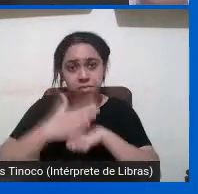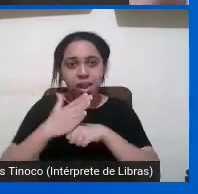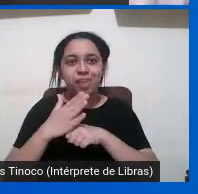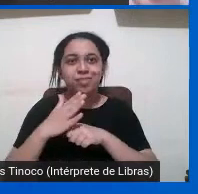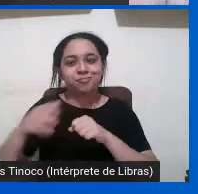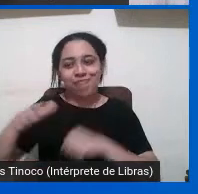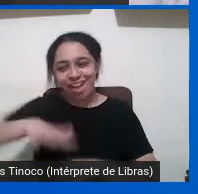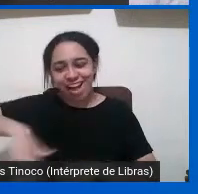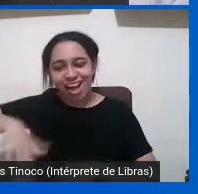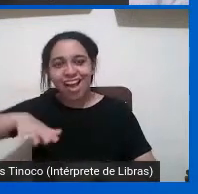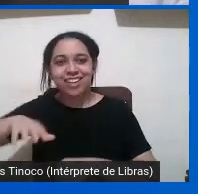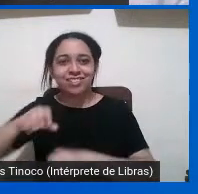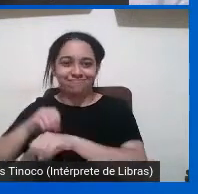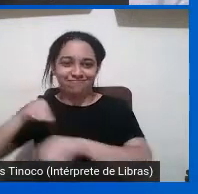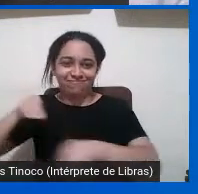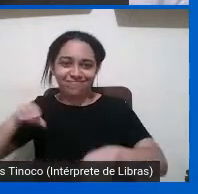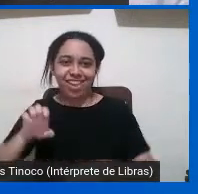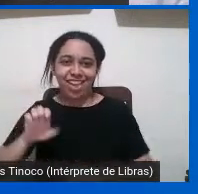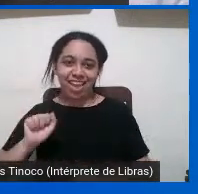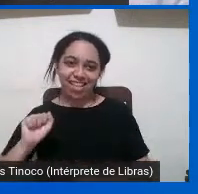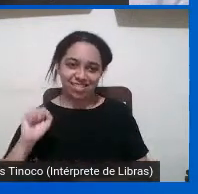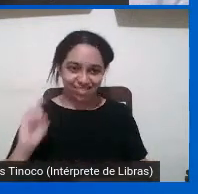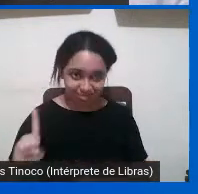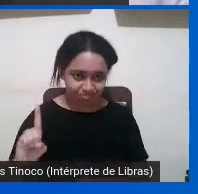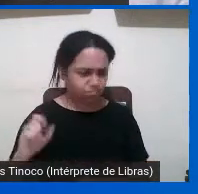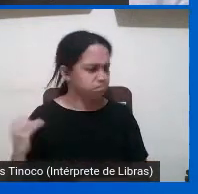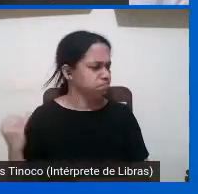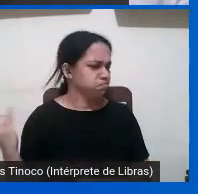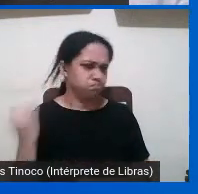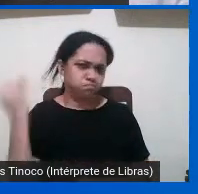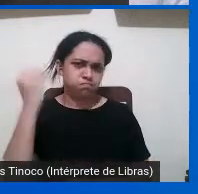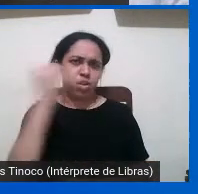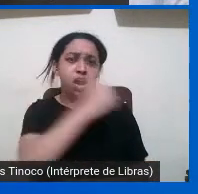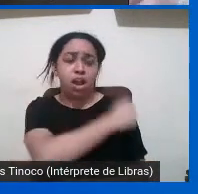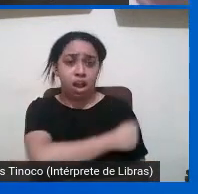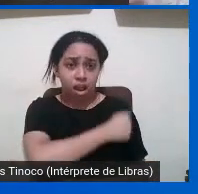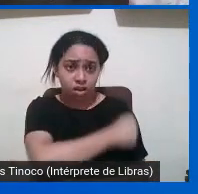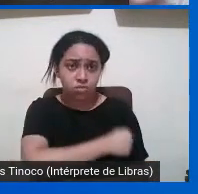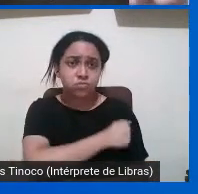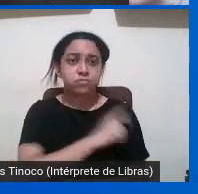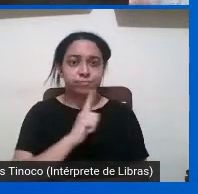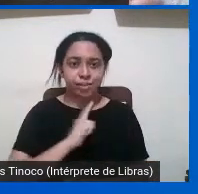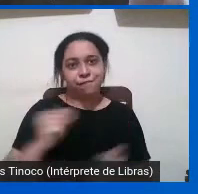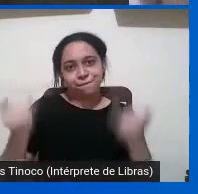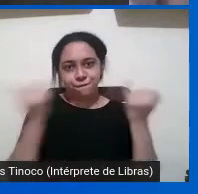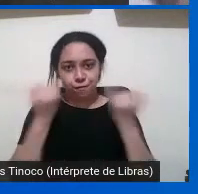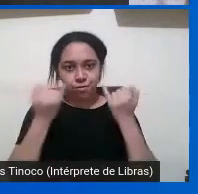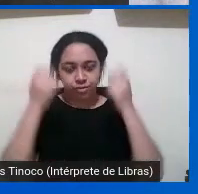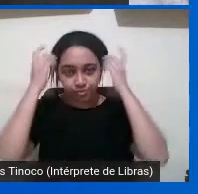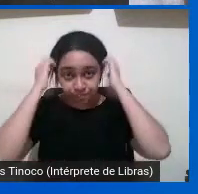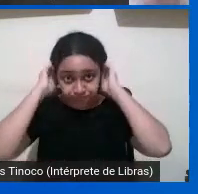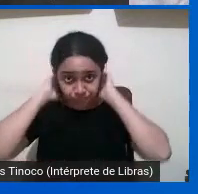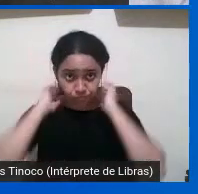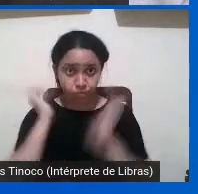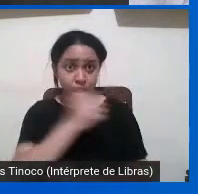e isso é fundamental para para aquele tenha informação porque o aluno dele não tem perfil de aluno